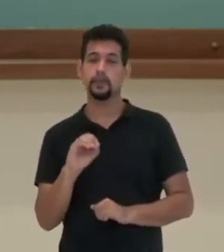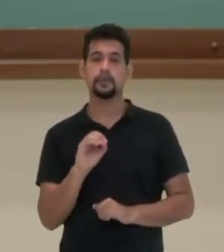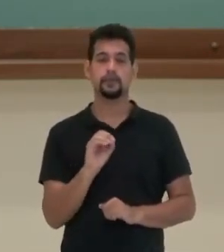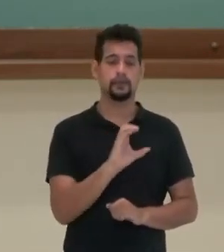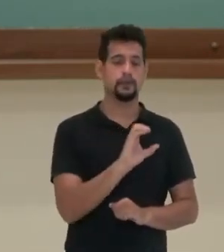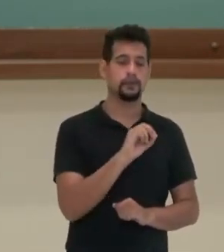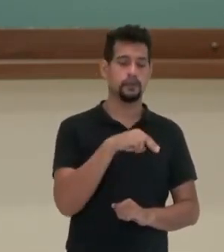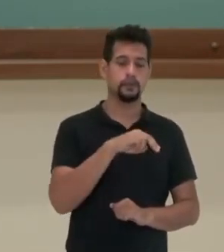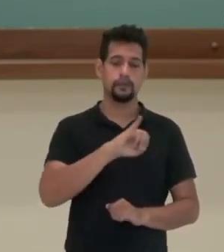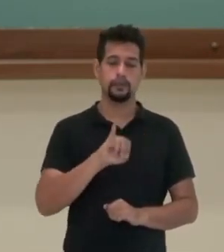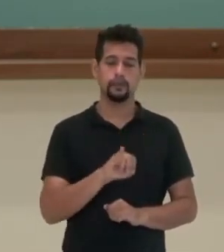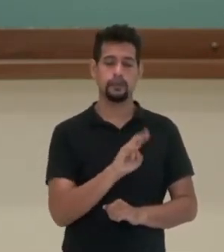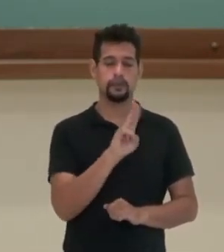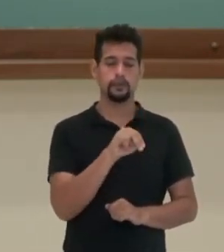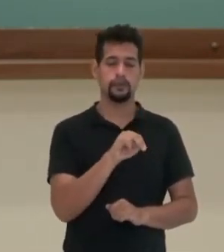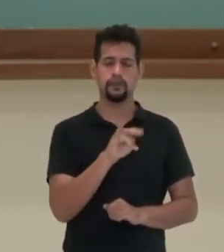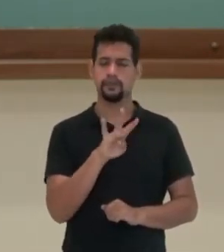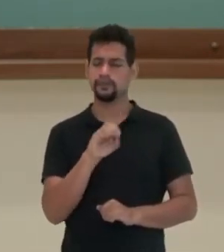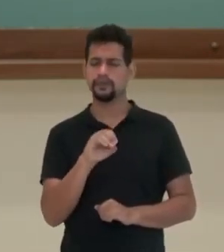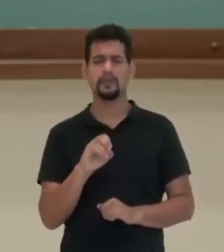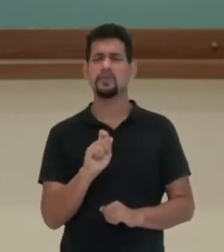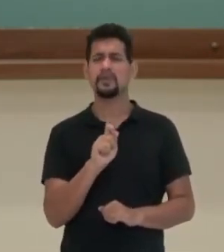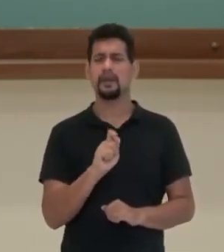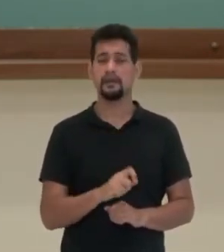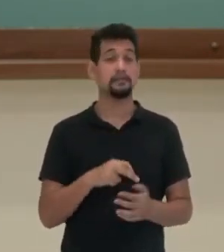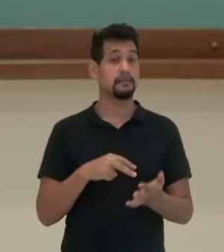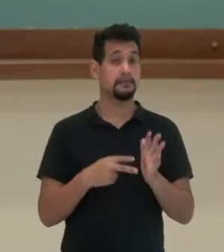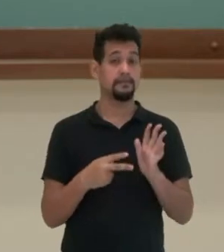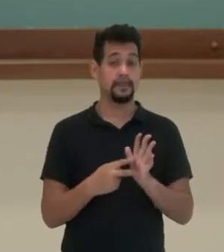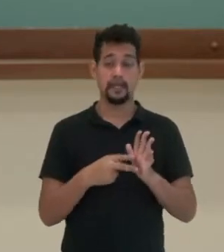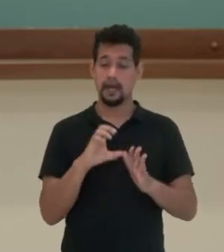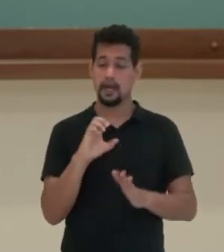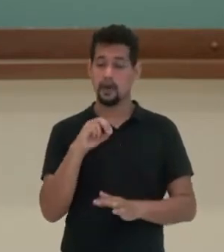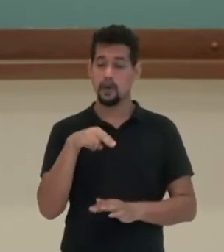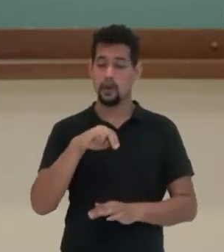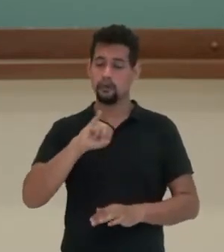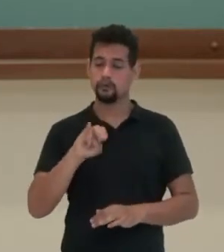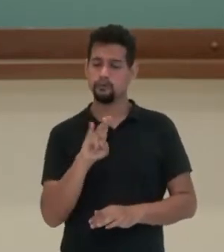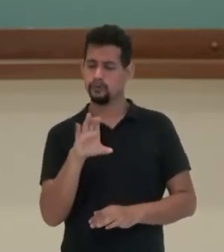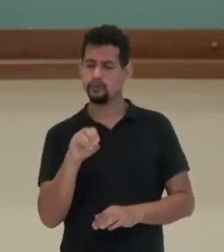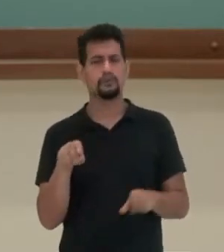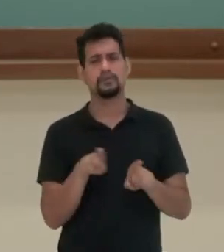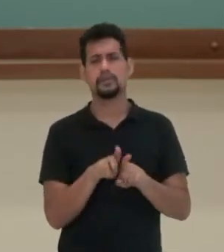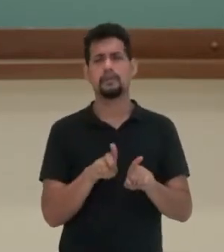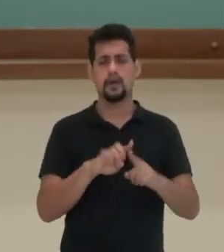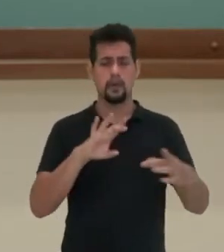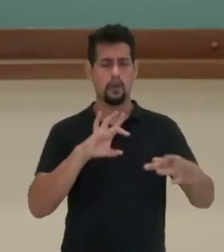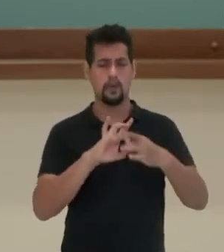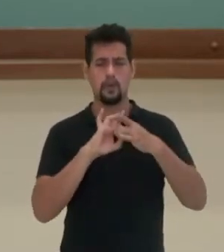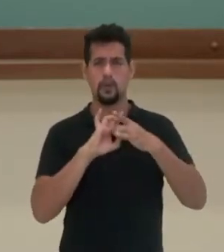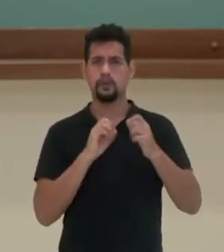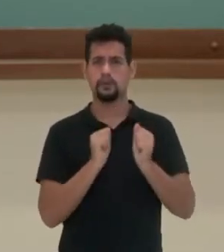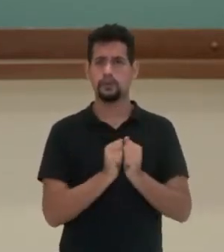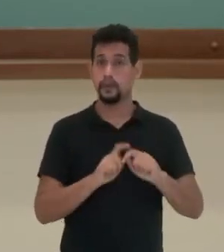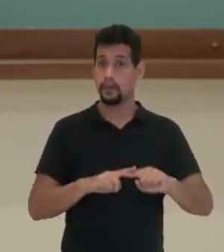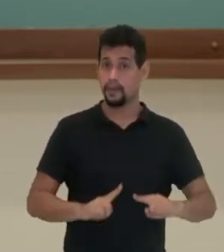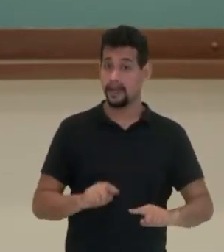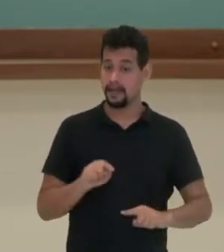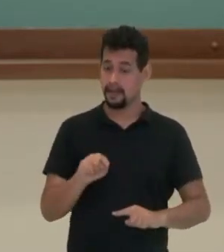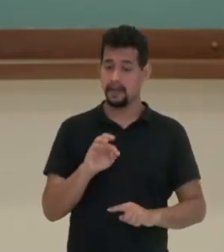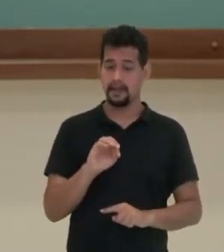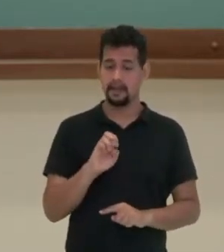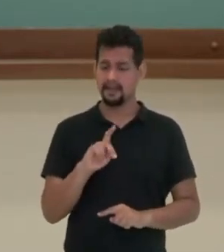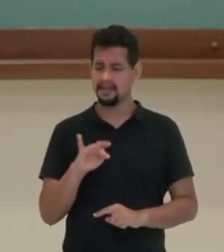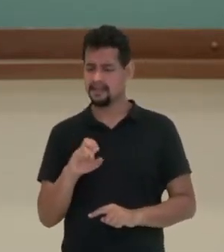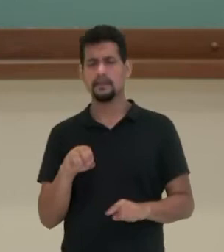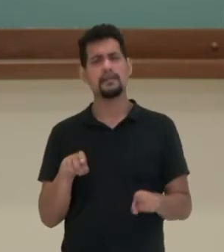que a palavra conjuntivo diz? Vem de conjunto, de conjunção, de união. Então, esse tecido,